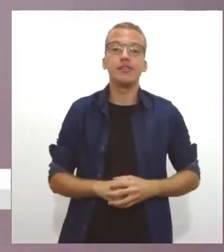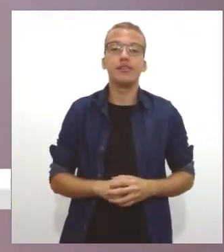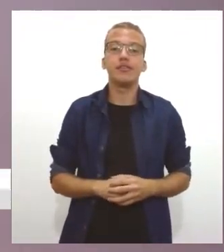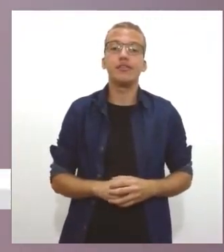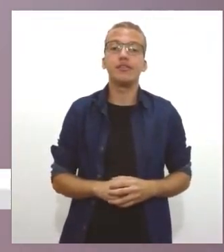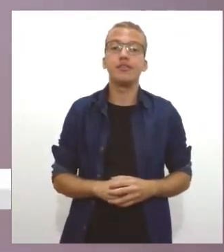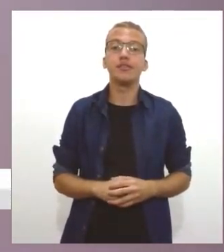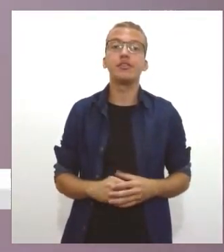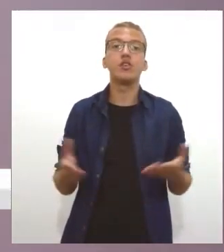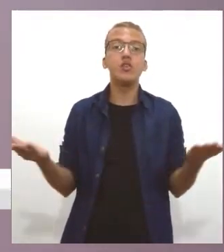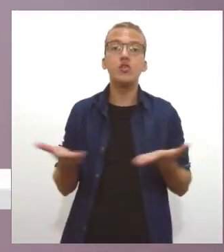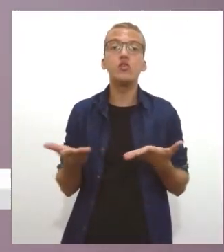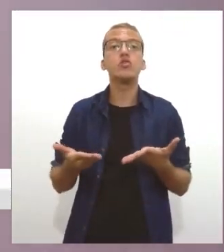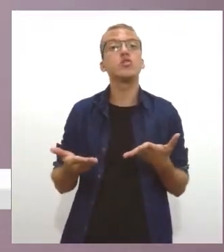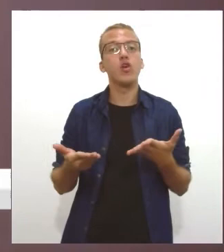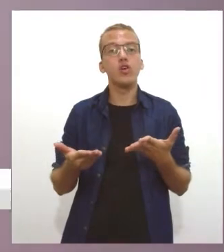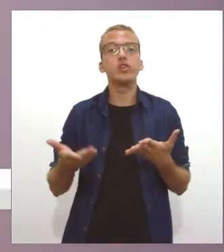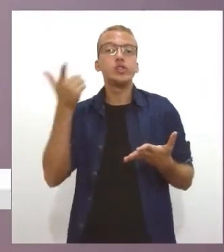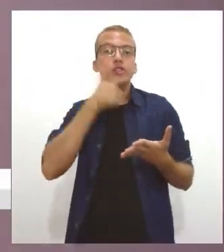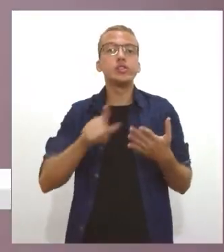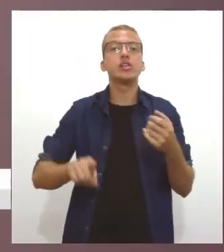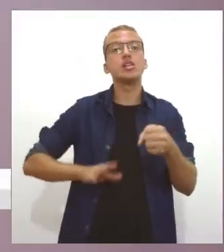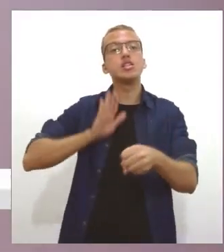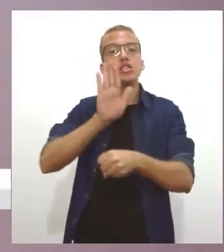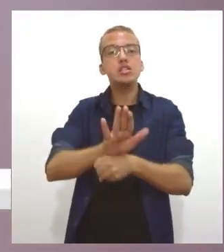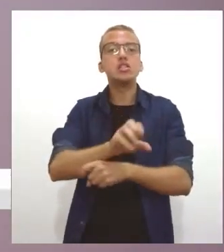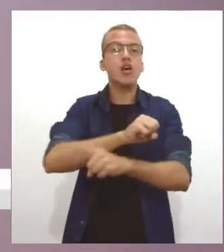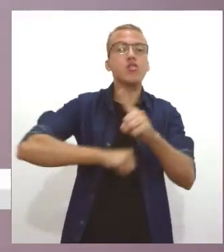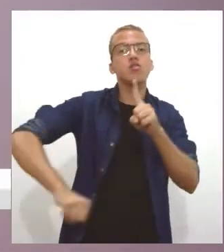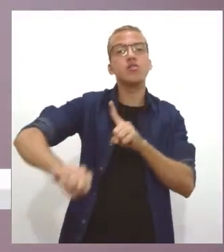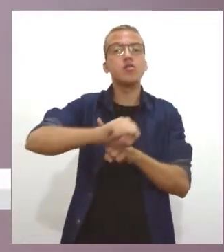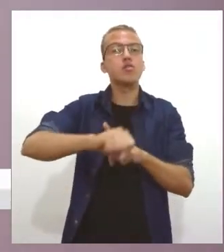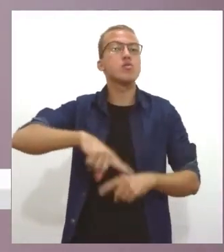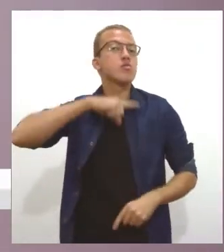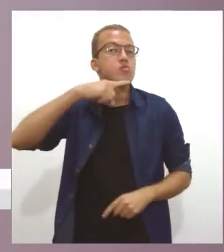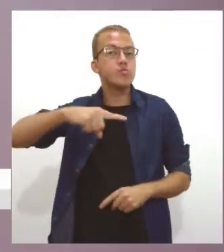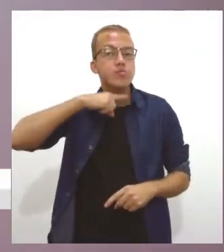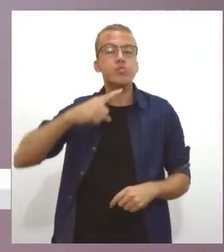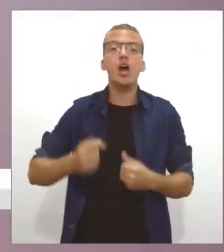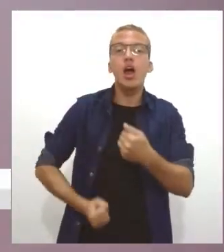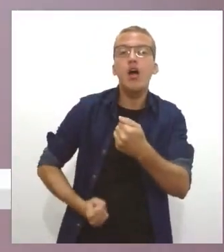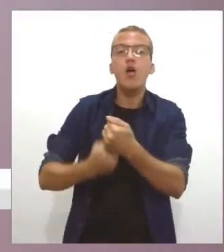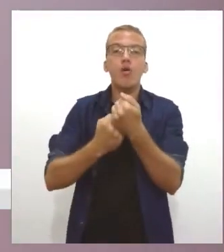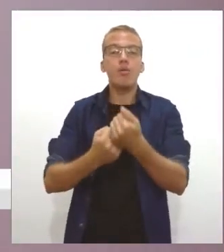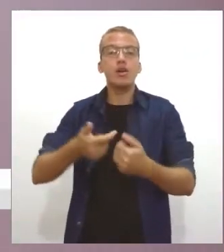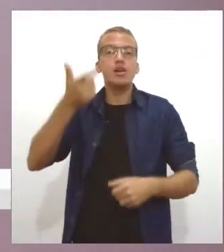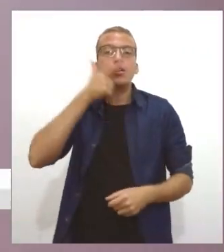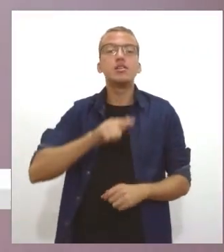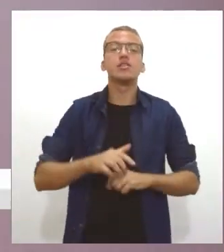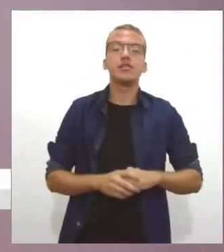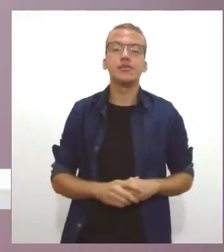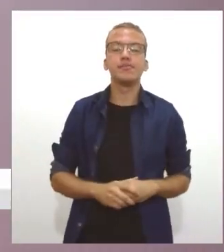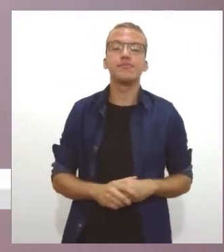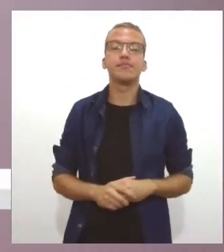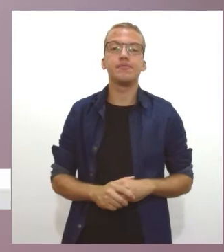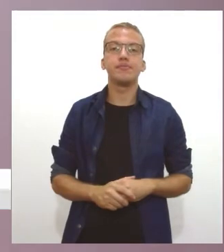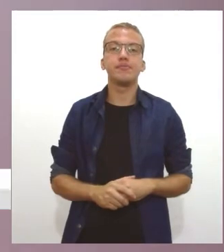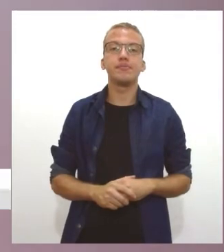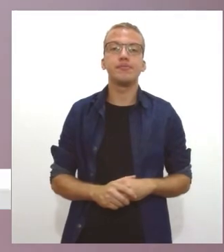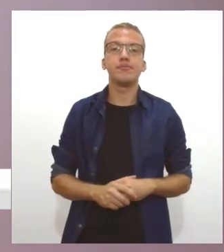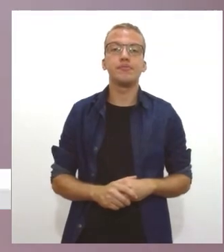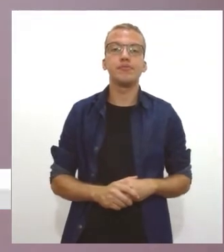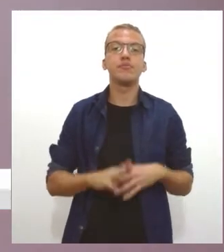função social de apoiar, de dar estrutura, de dar um apoio para que aquela pessoa possa refazer a sua vida. E esse